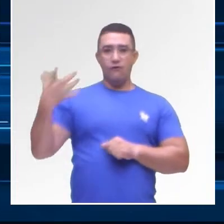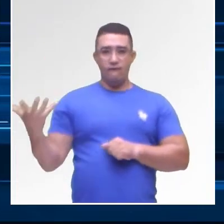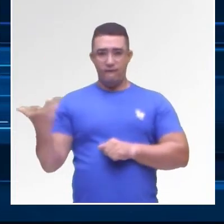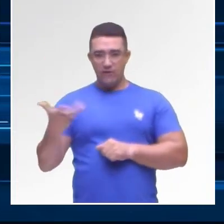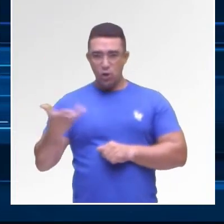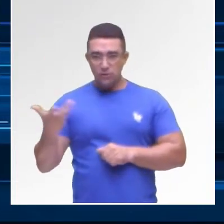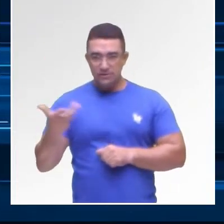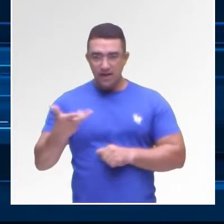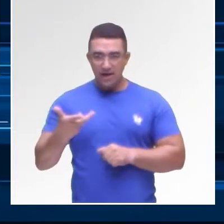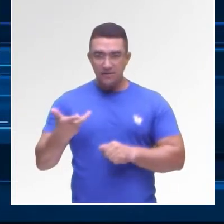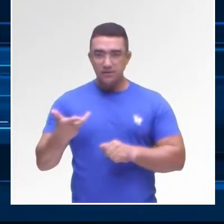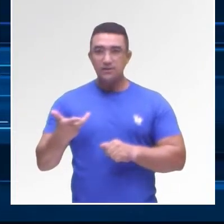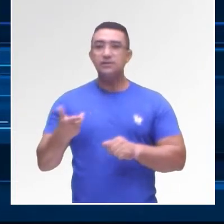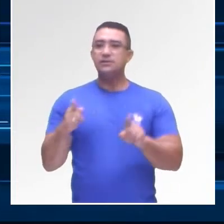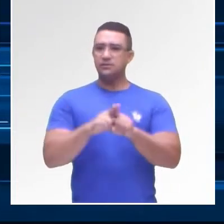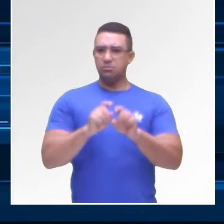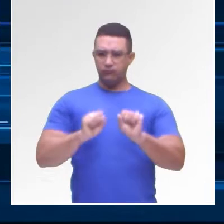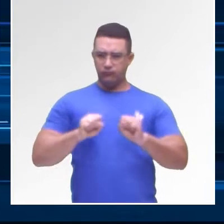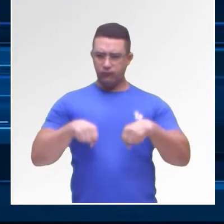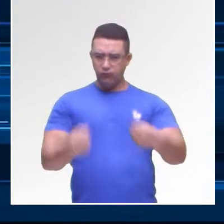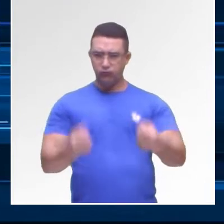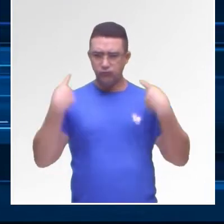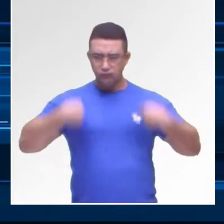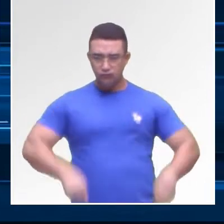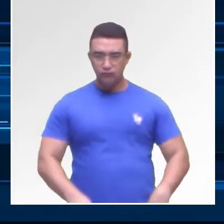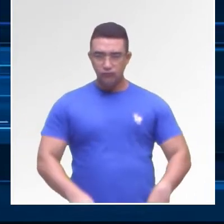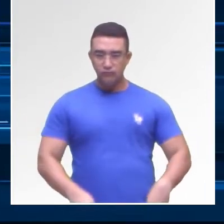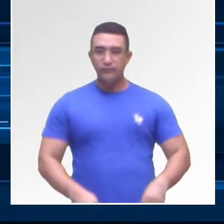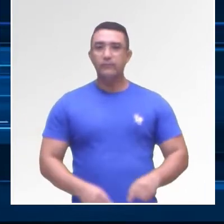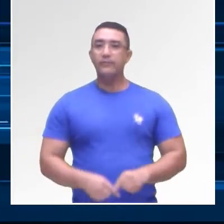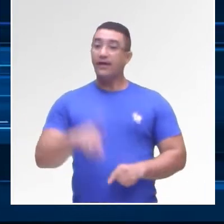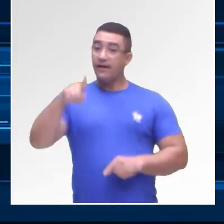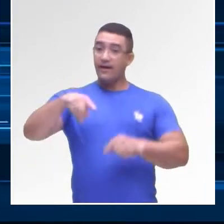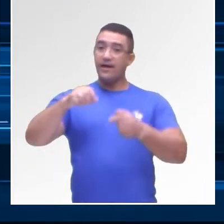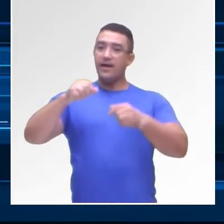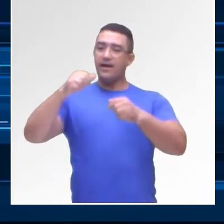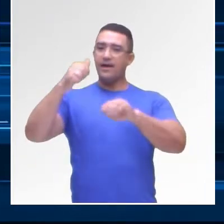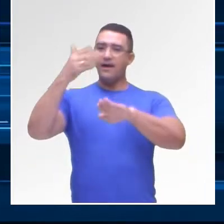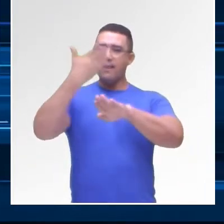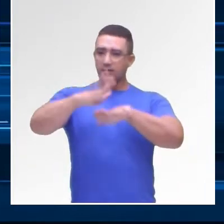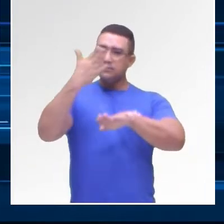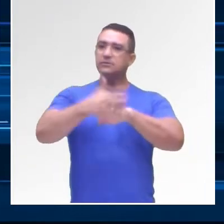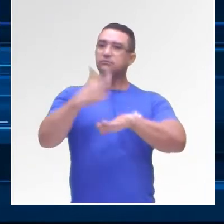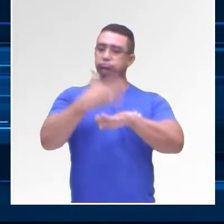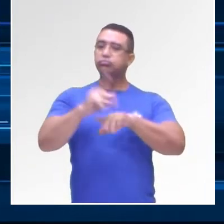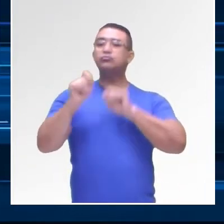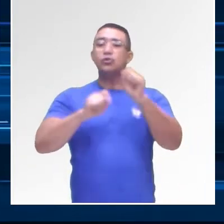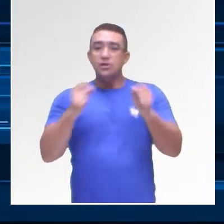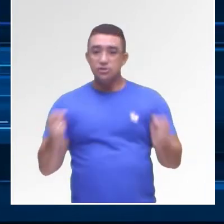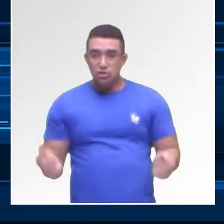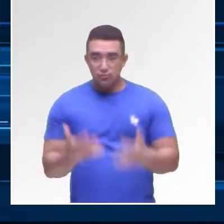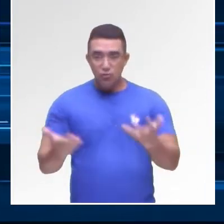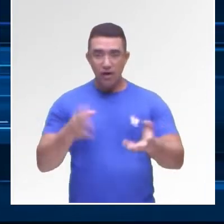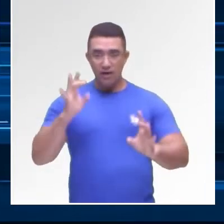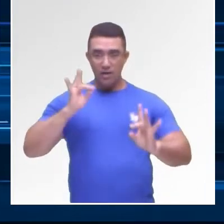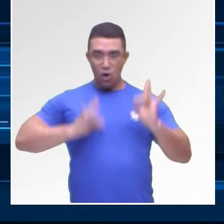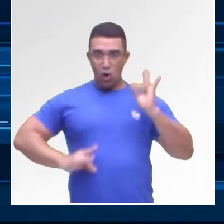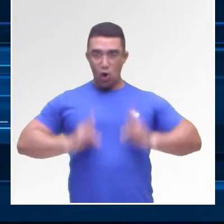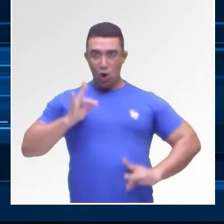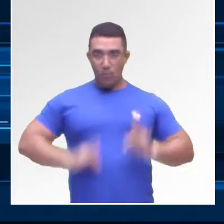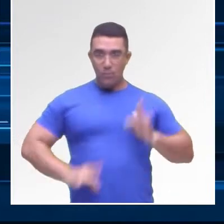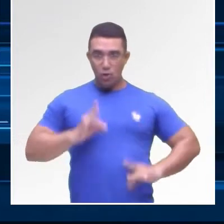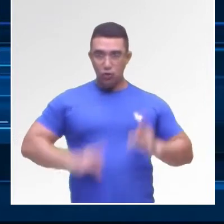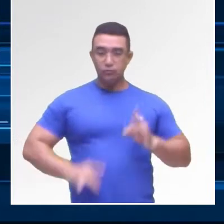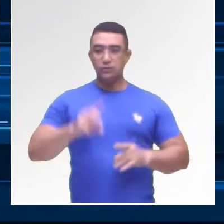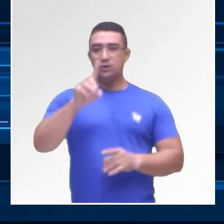e esforço físico. São atividades responsáveis por estimular hormônios como a